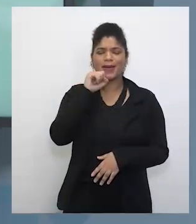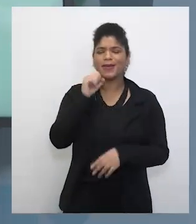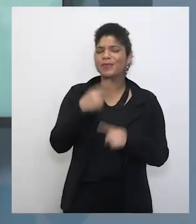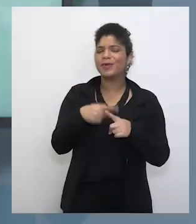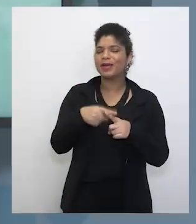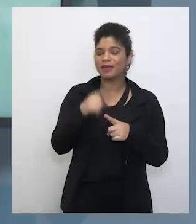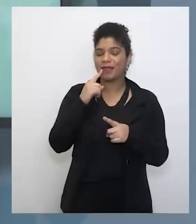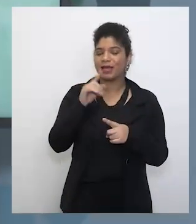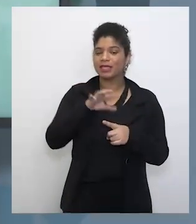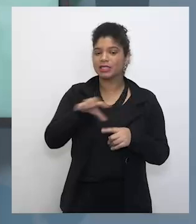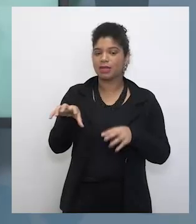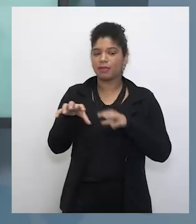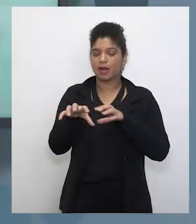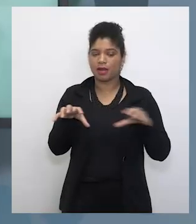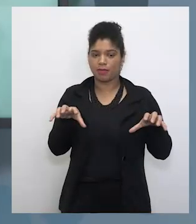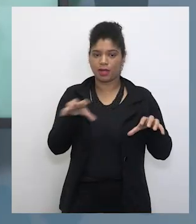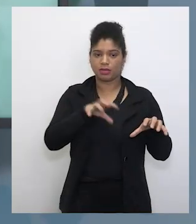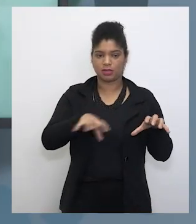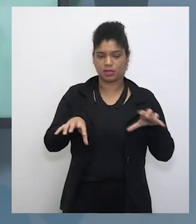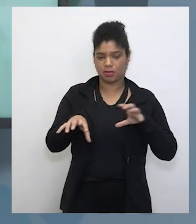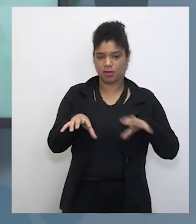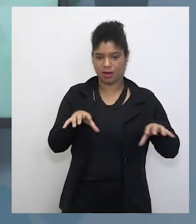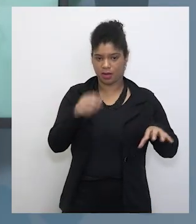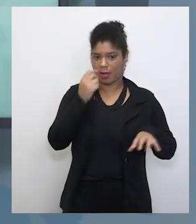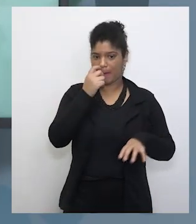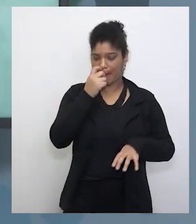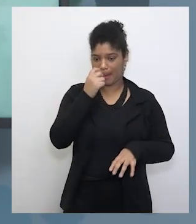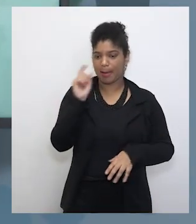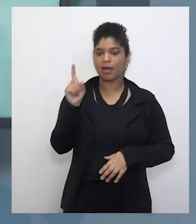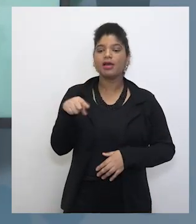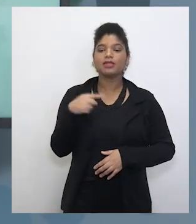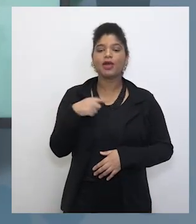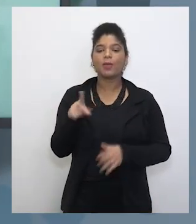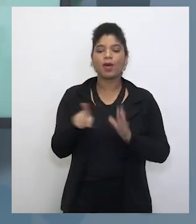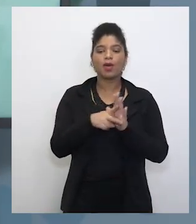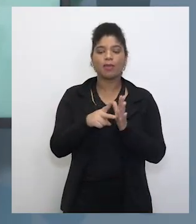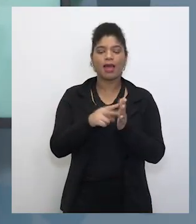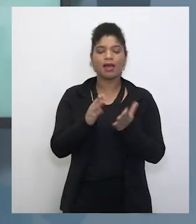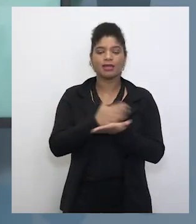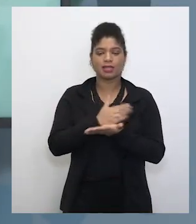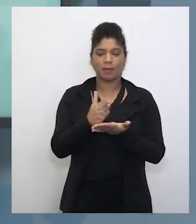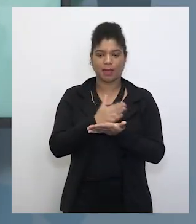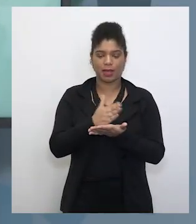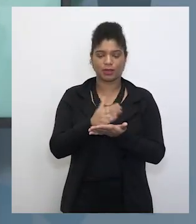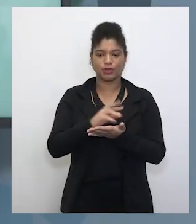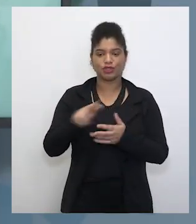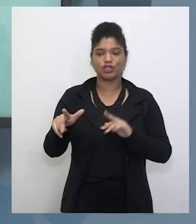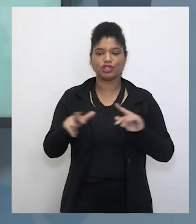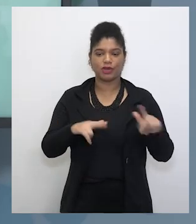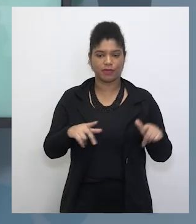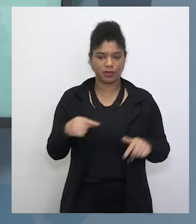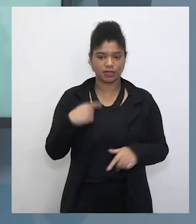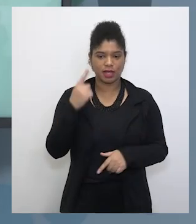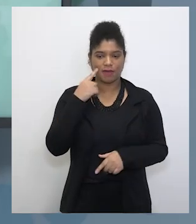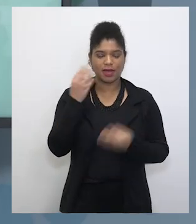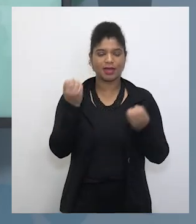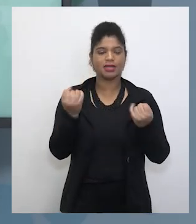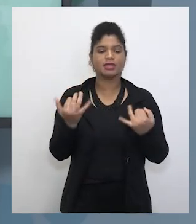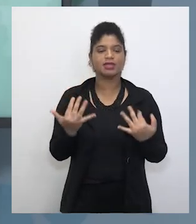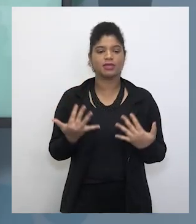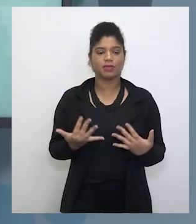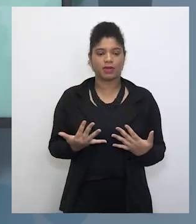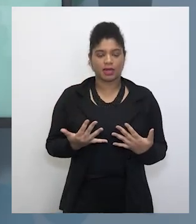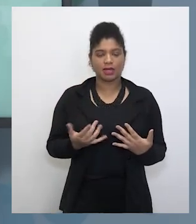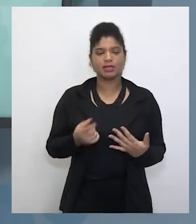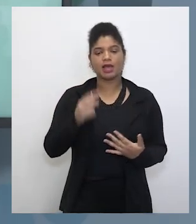texto para vocês em várias partes, e em cada parte desse texto a gente vai trabalhar um aspecto diferente que a gente vem aí explicando